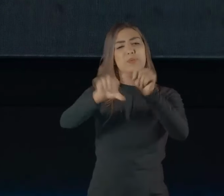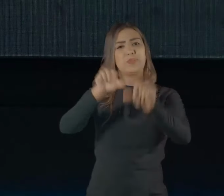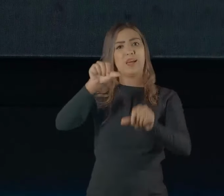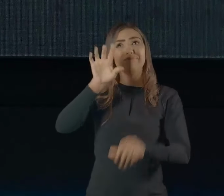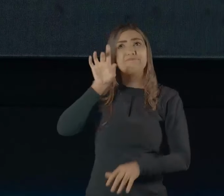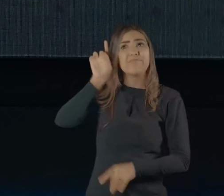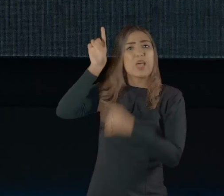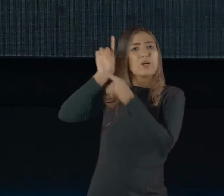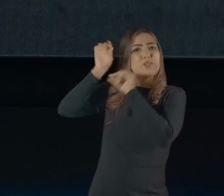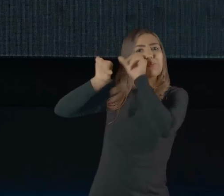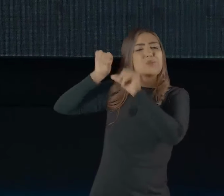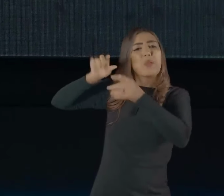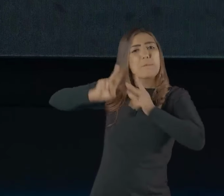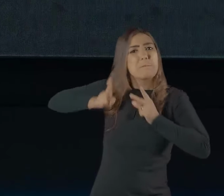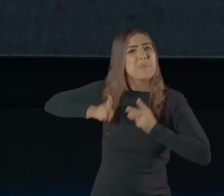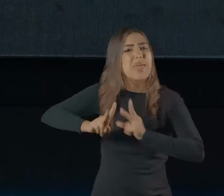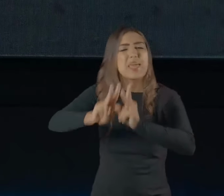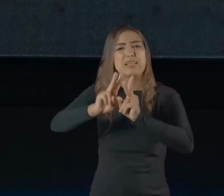coisa.